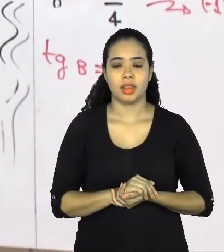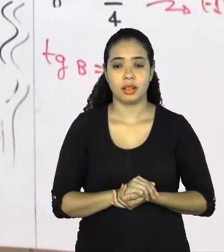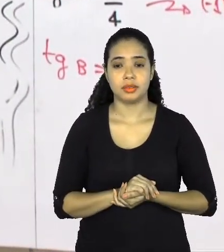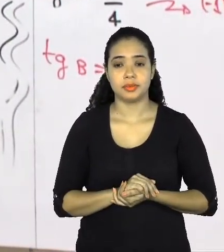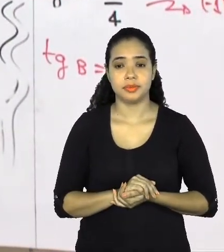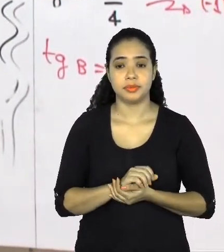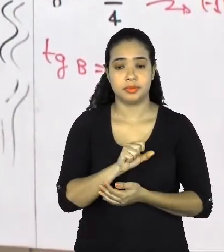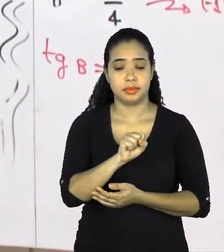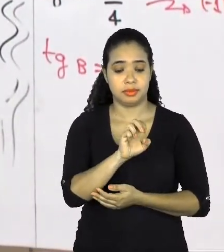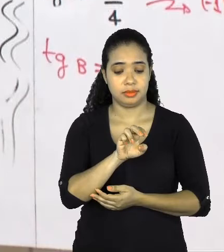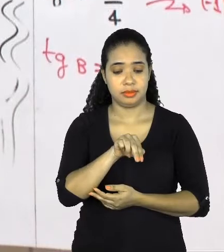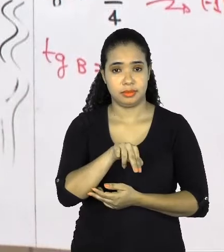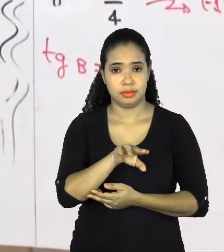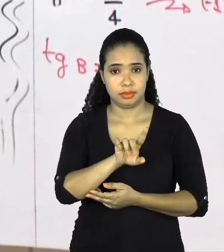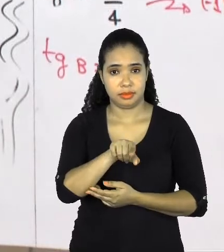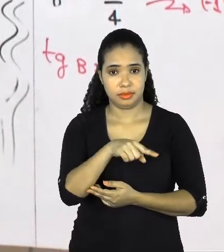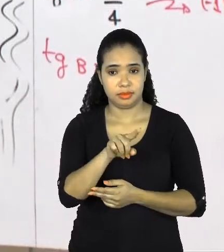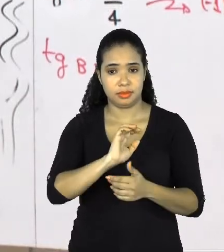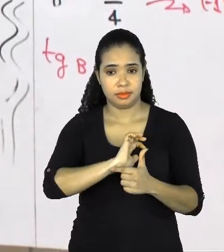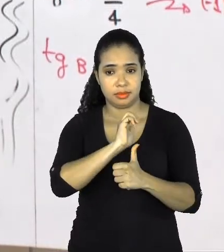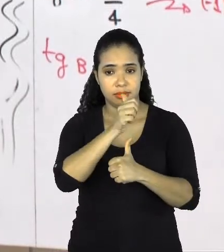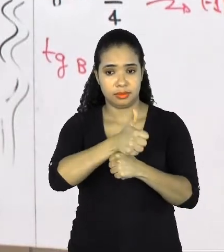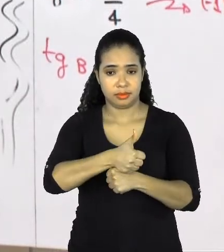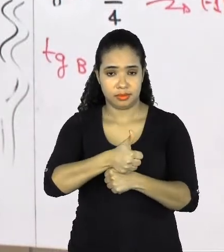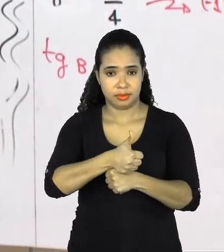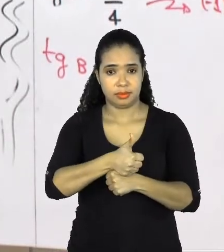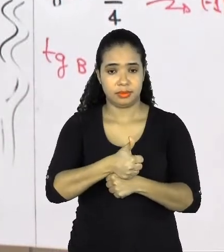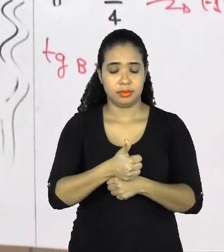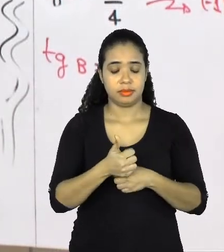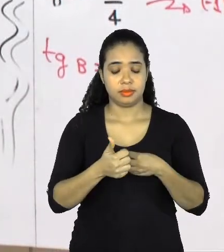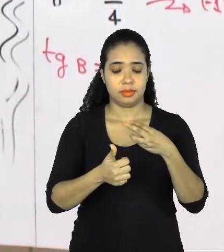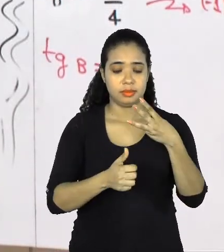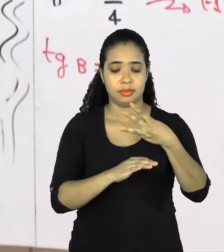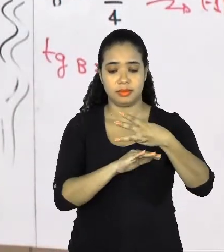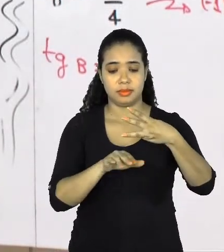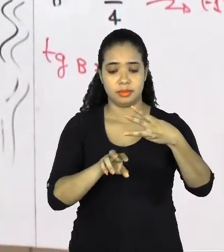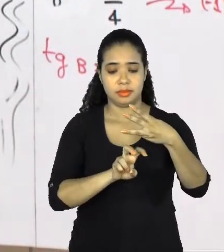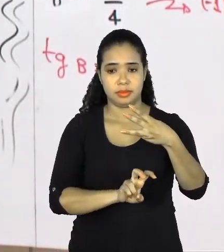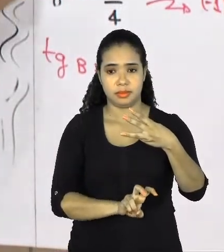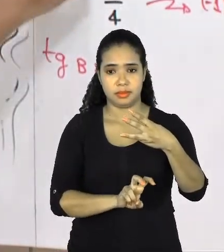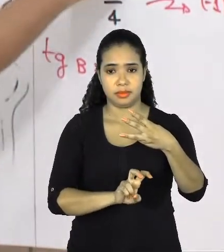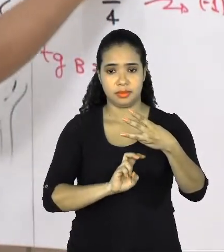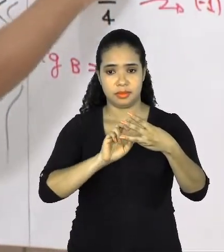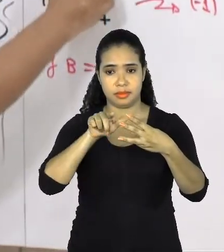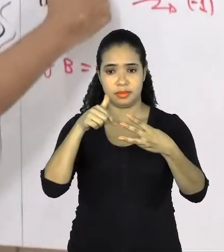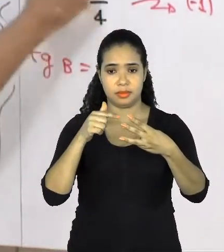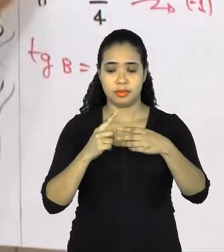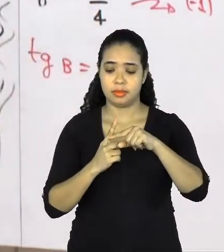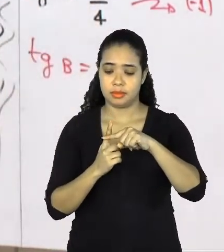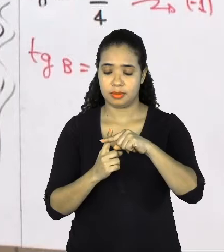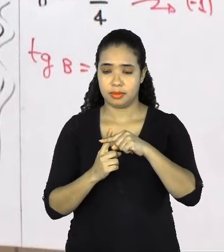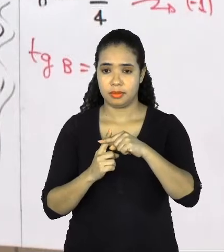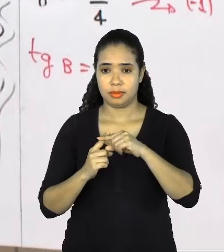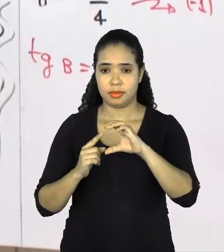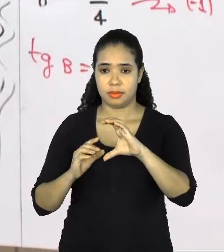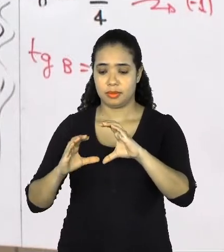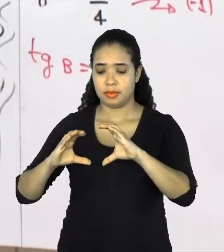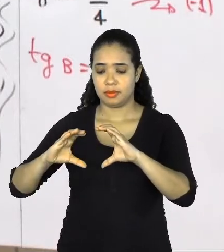colocar 3/5 ao quadrado. Cosseno de alfa, eu vou substituir, que são